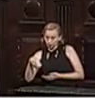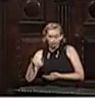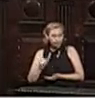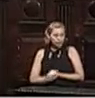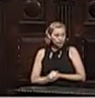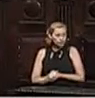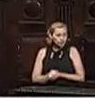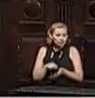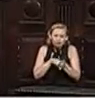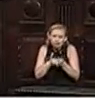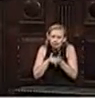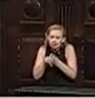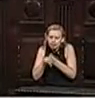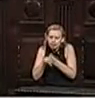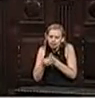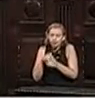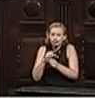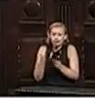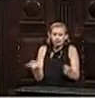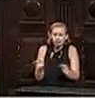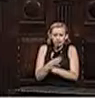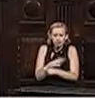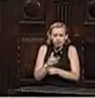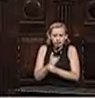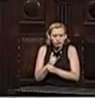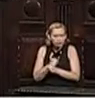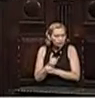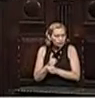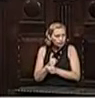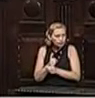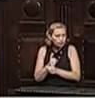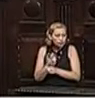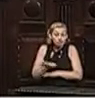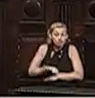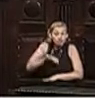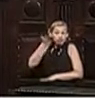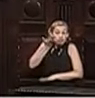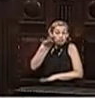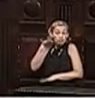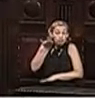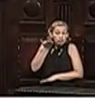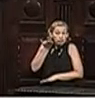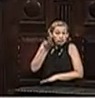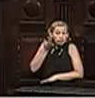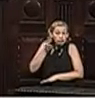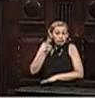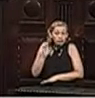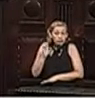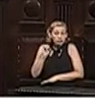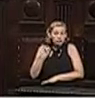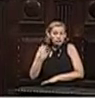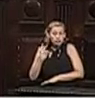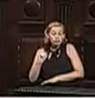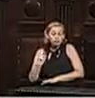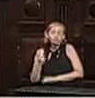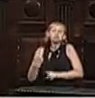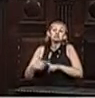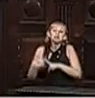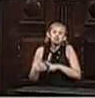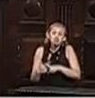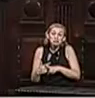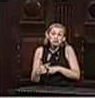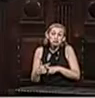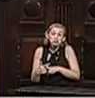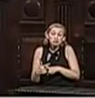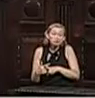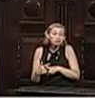vai verificar quando acabar o ano, que ele vai ter um acréscimo de receita. Por quê? Porque aquele que não ia